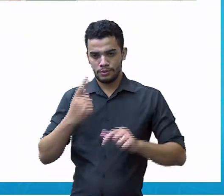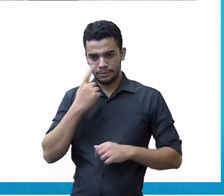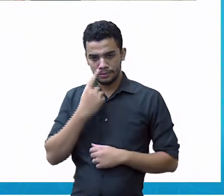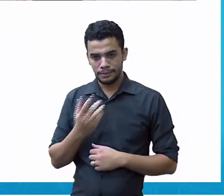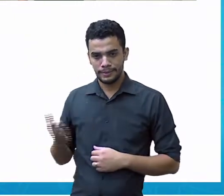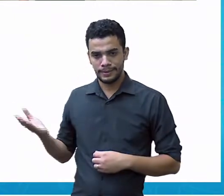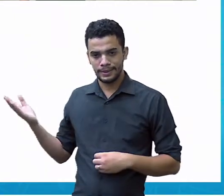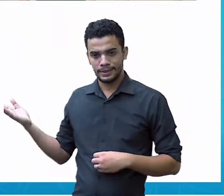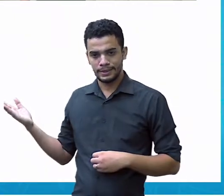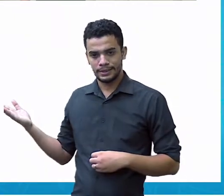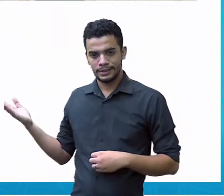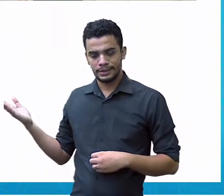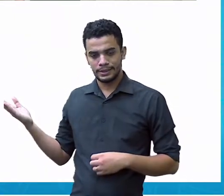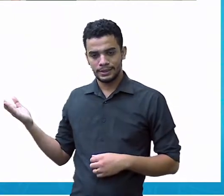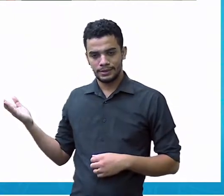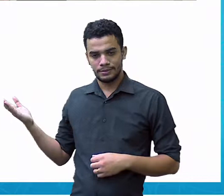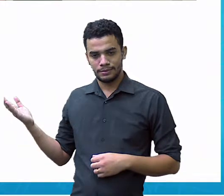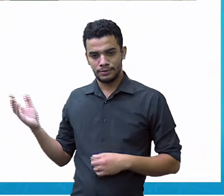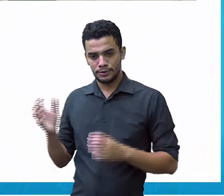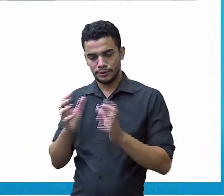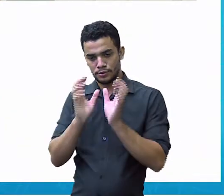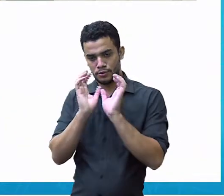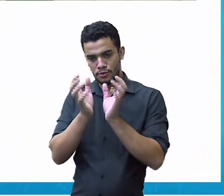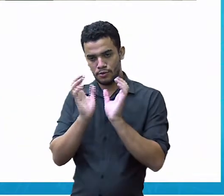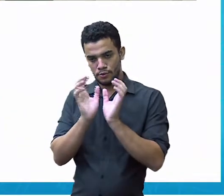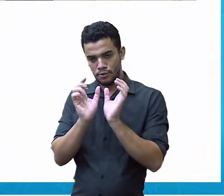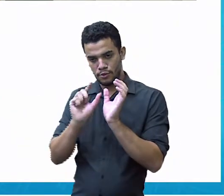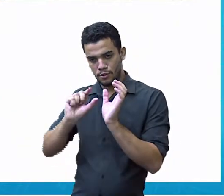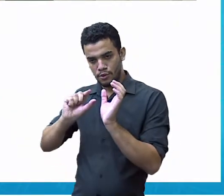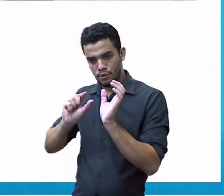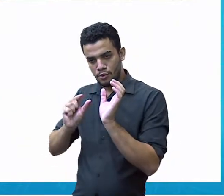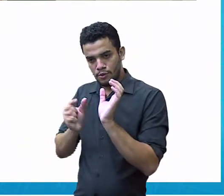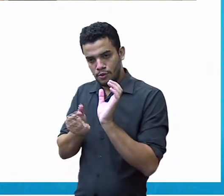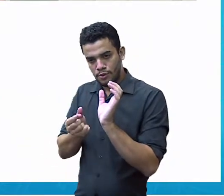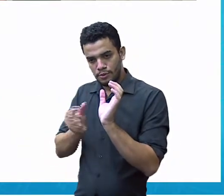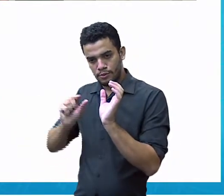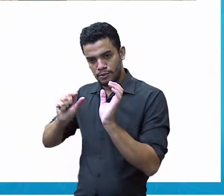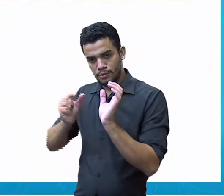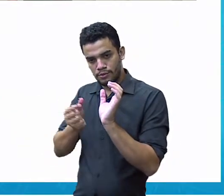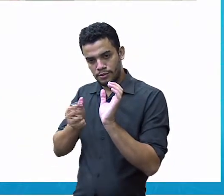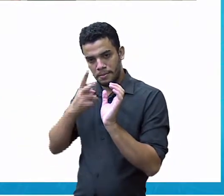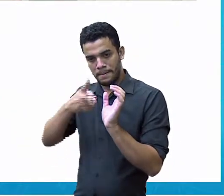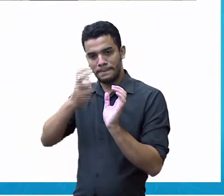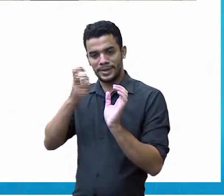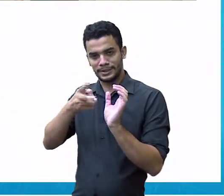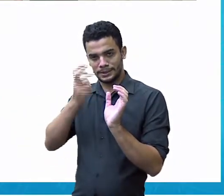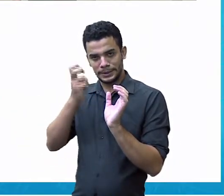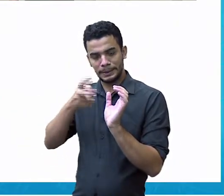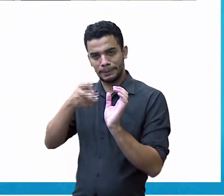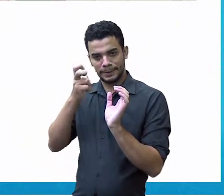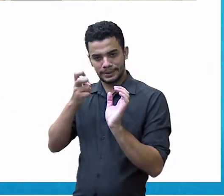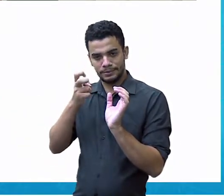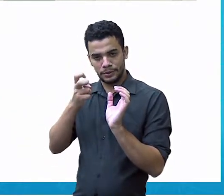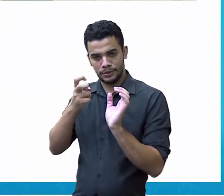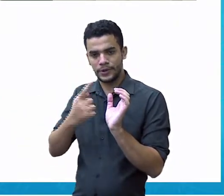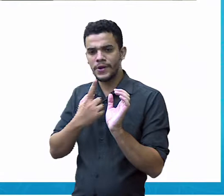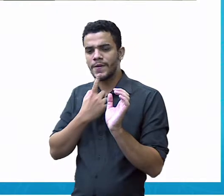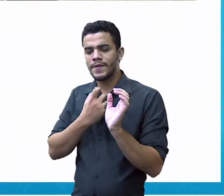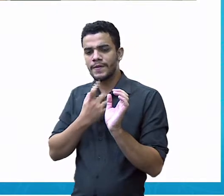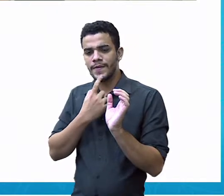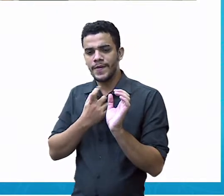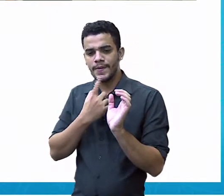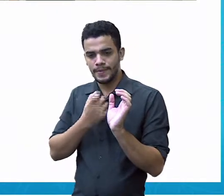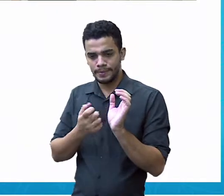situada na parte posterior e abaixo do cérebro, que está em destaque aí de vermelho,